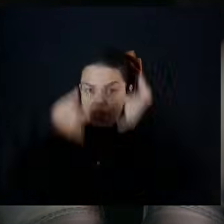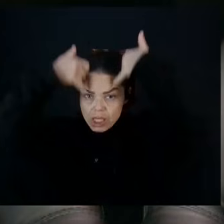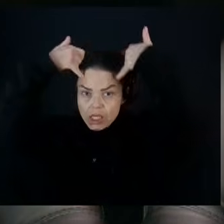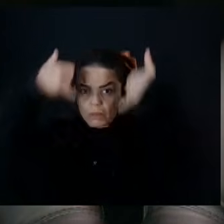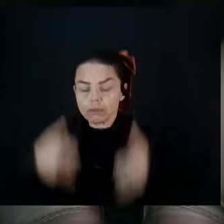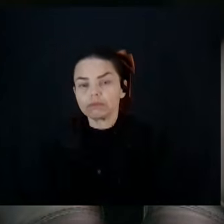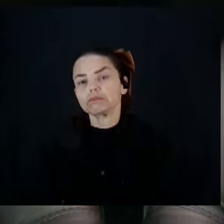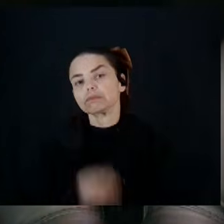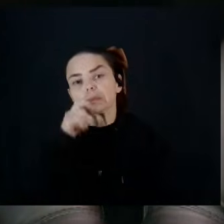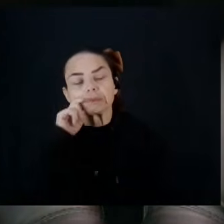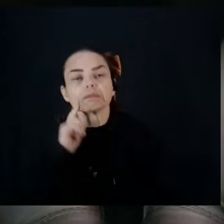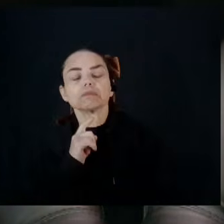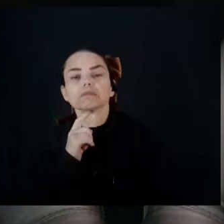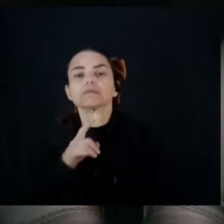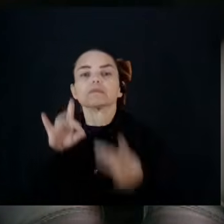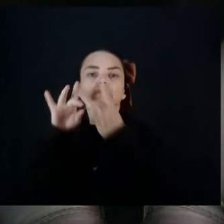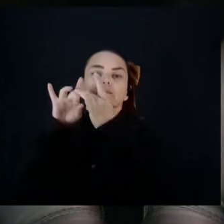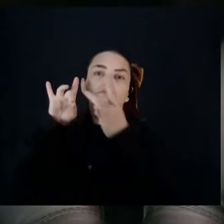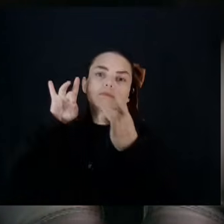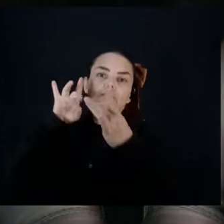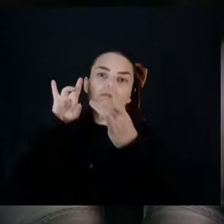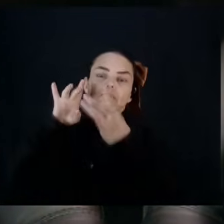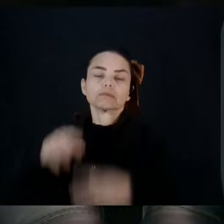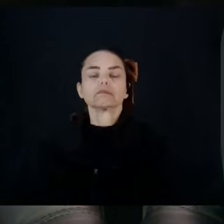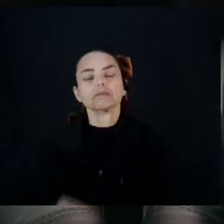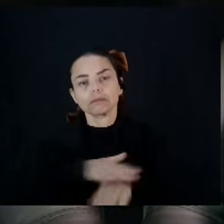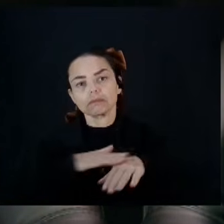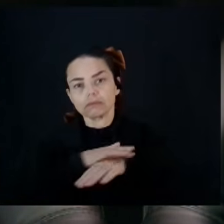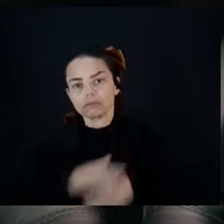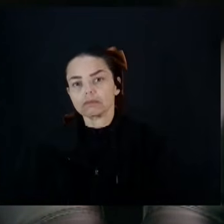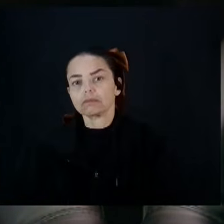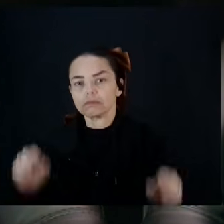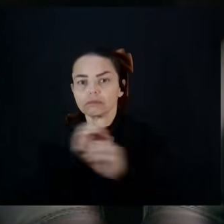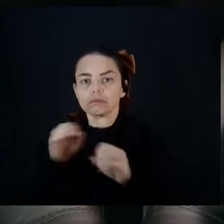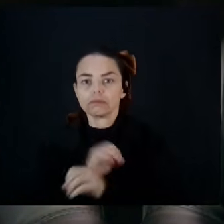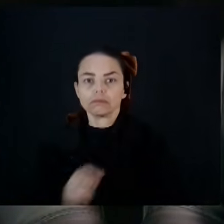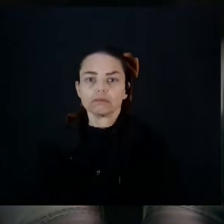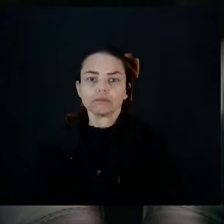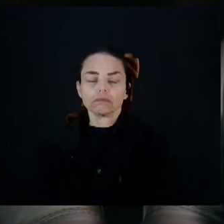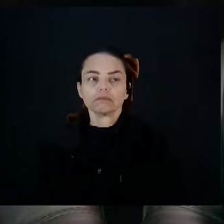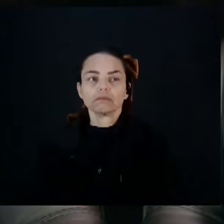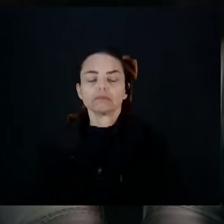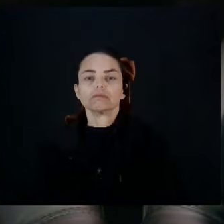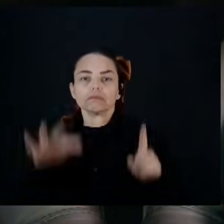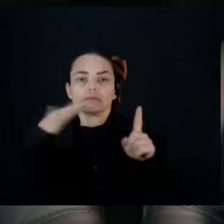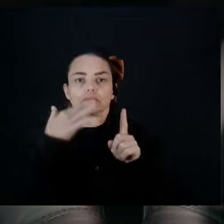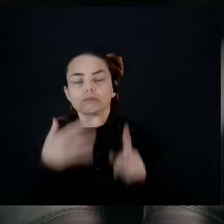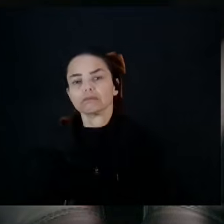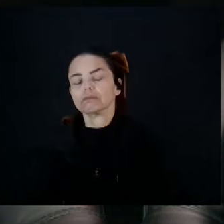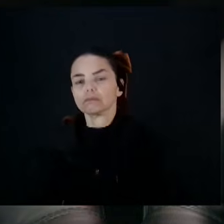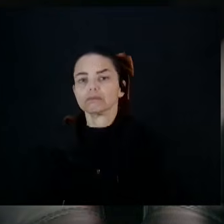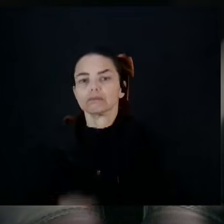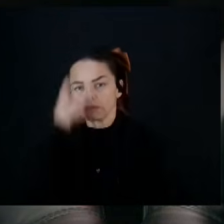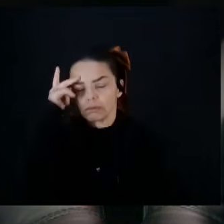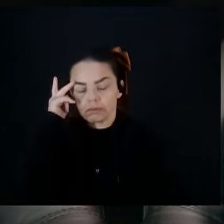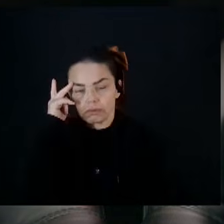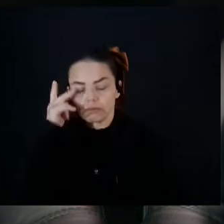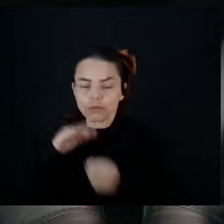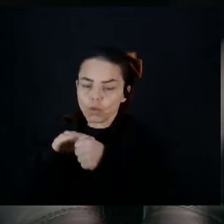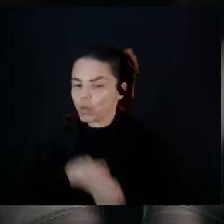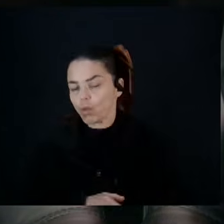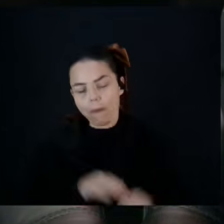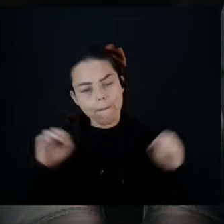feedback depois, sabe? Numa conversa. Nada na frente das outras pessoas. Sim. Nada com o intuito de humilhar, De expor, nada